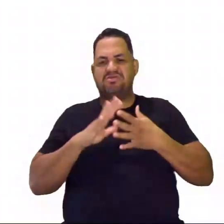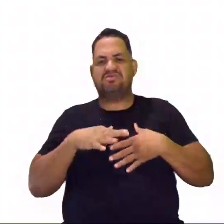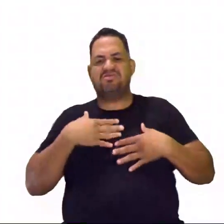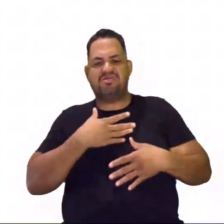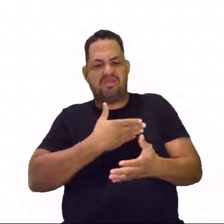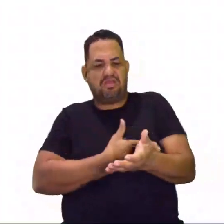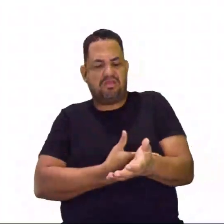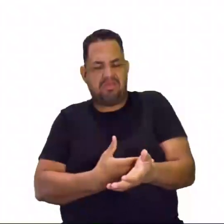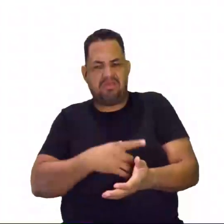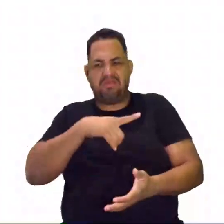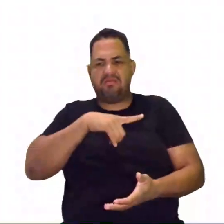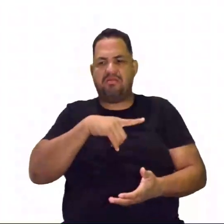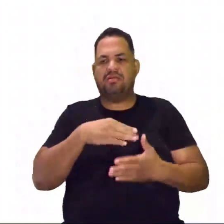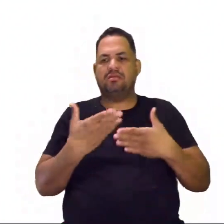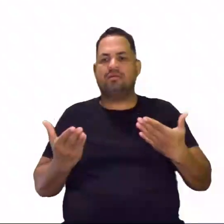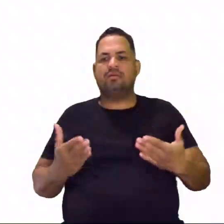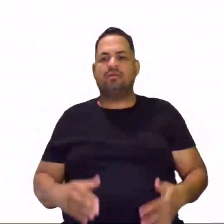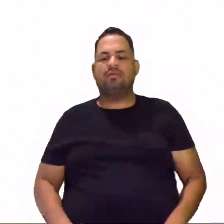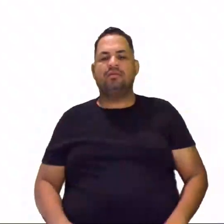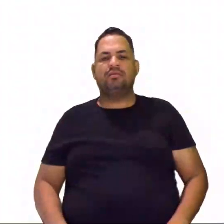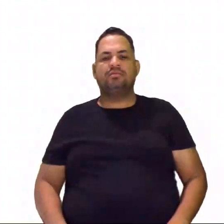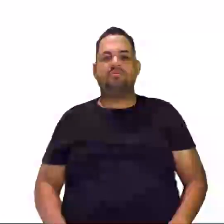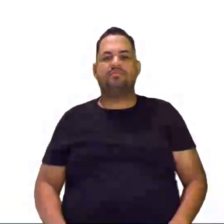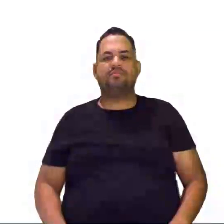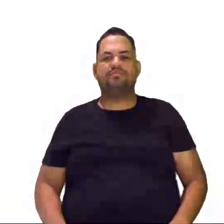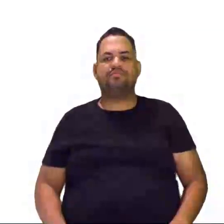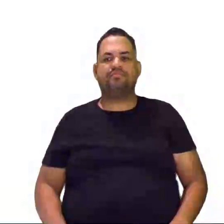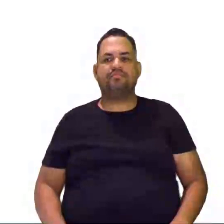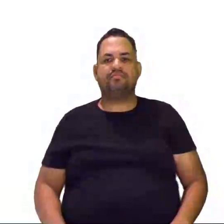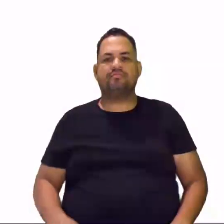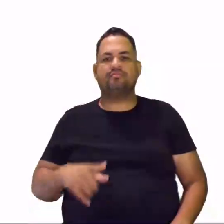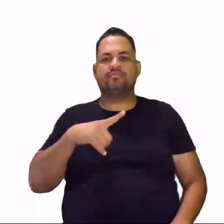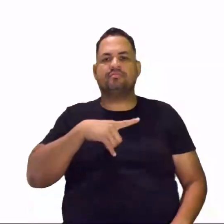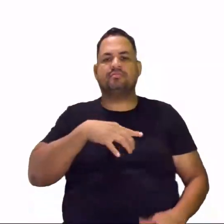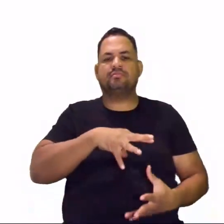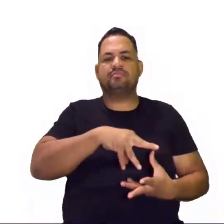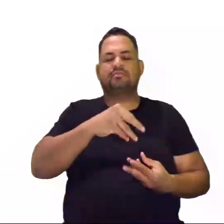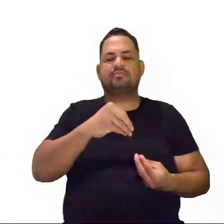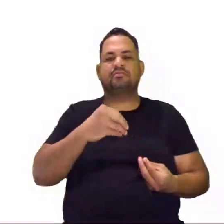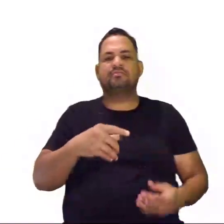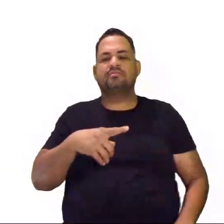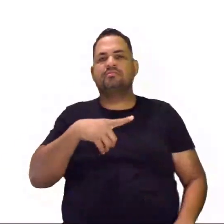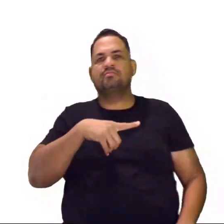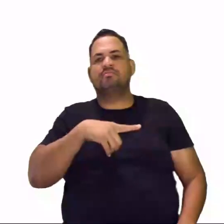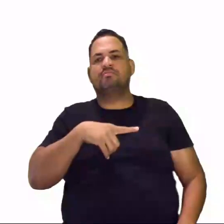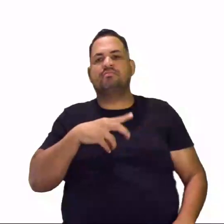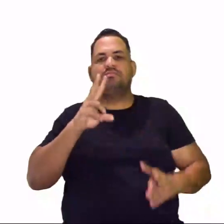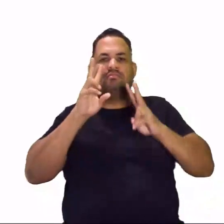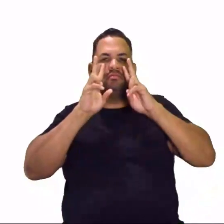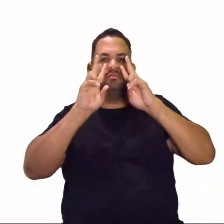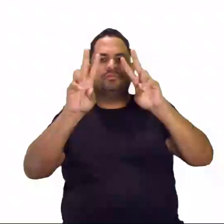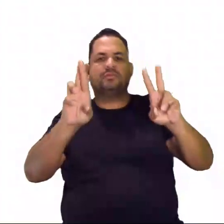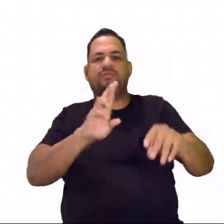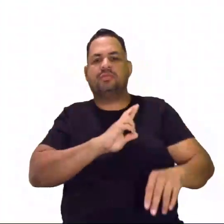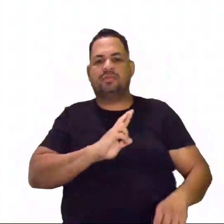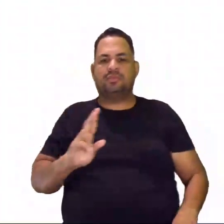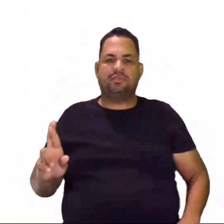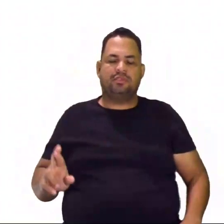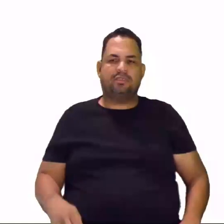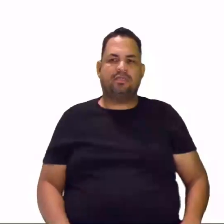civilizado, educado, né? Civilizado, que tem alma, que trazem a visão da